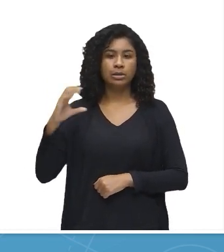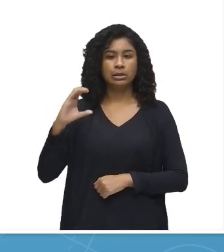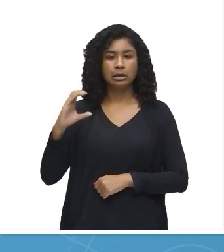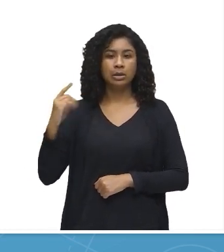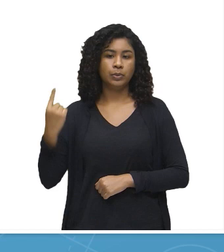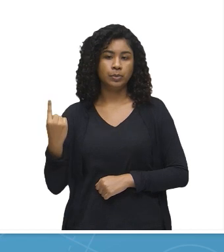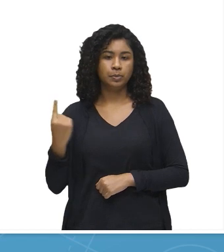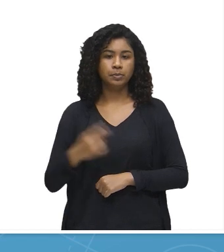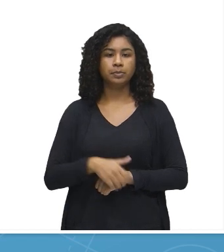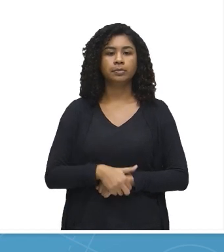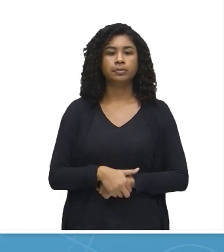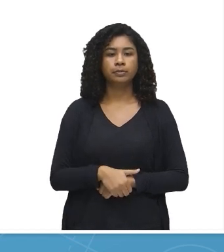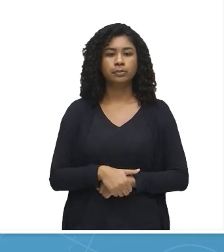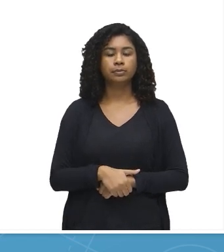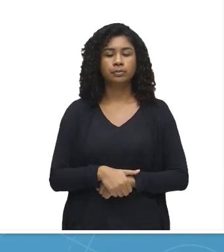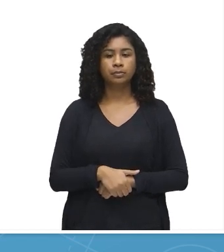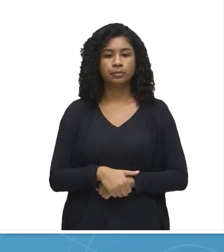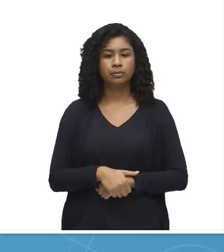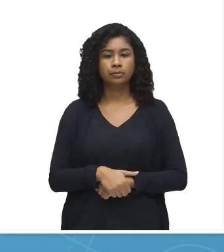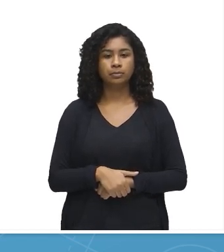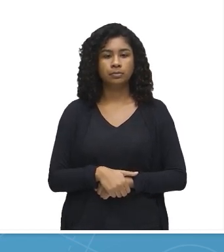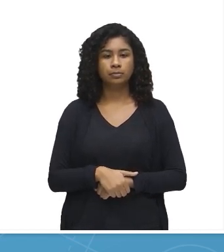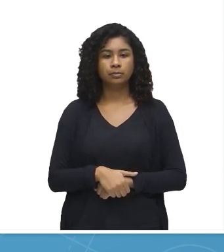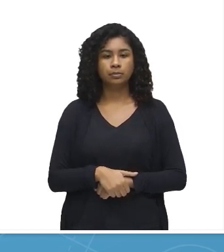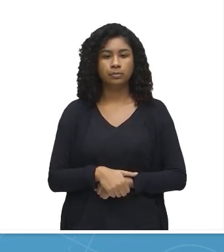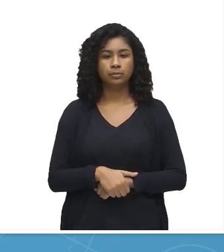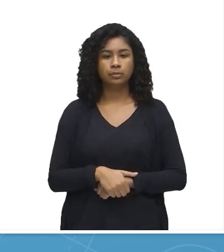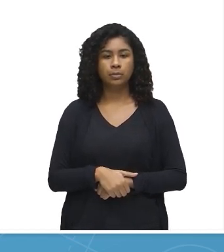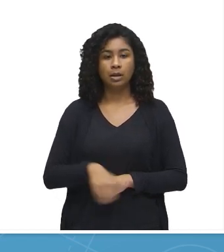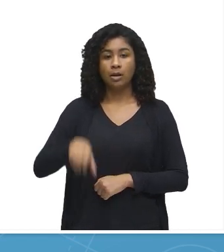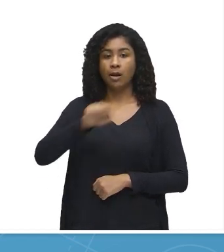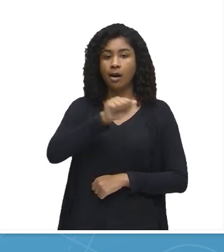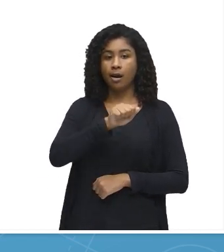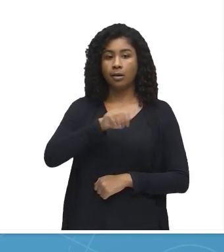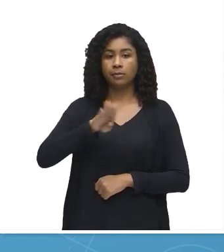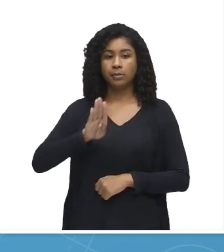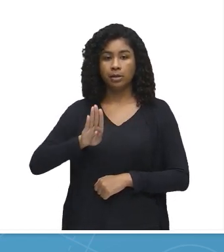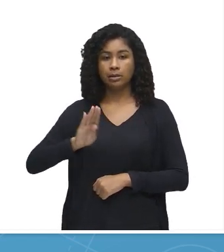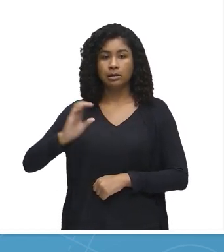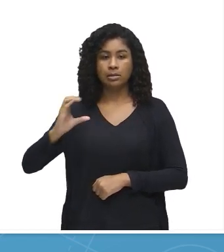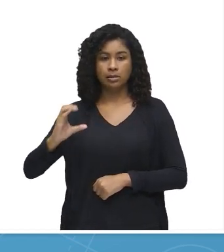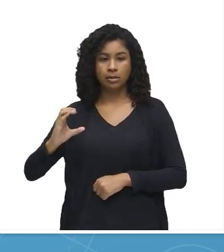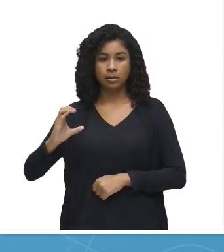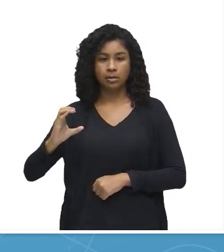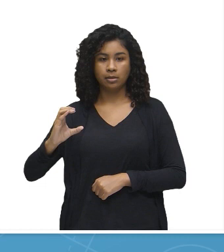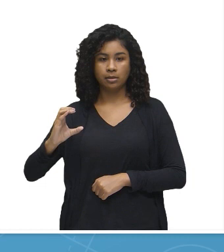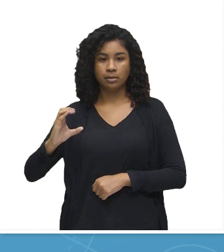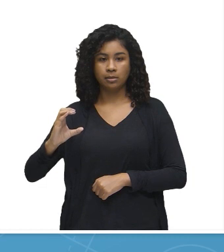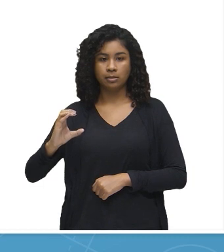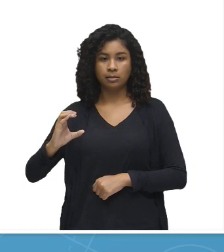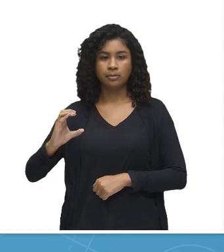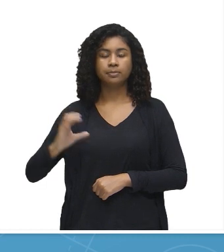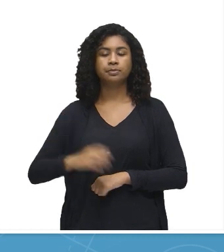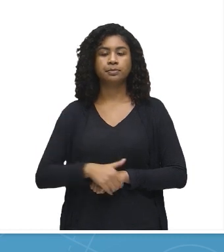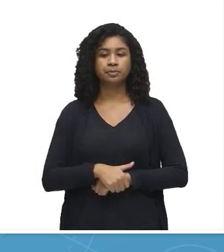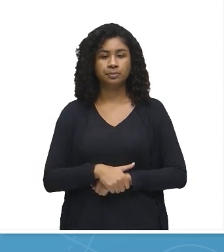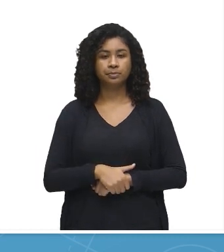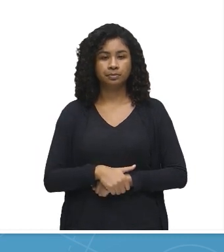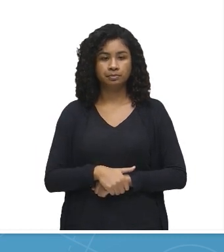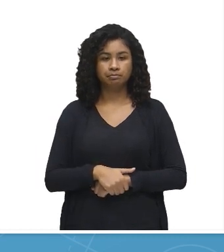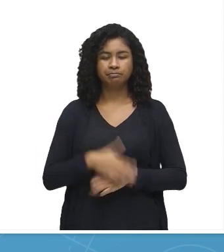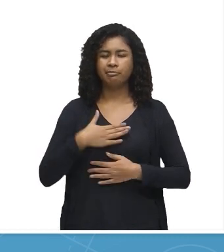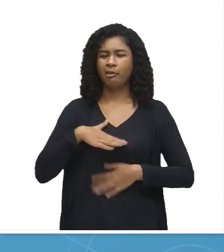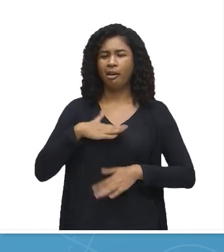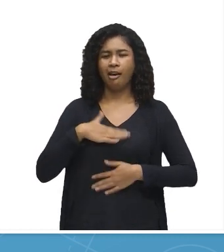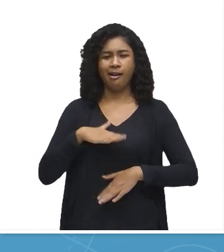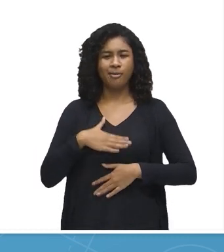igual a 1. Ok? Então, A, B e C. A, B e C. Tranquilo demais,